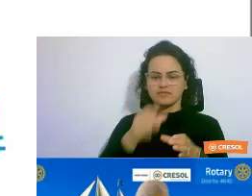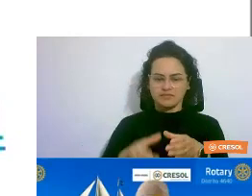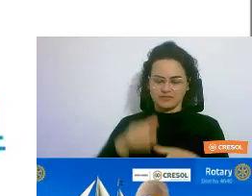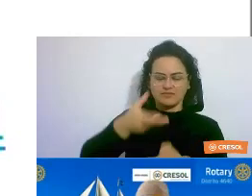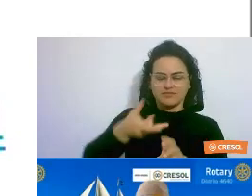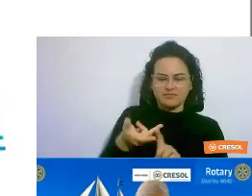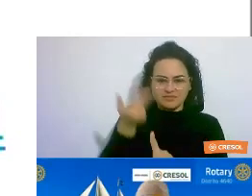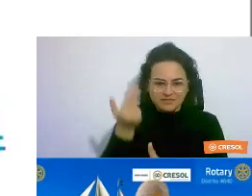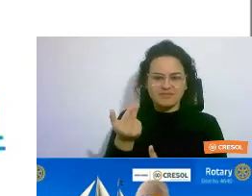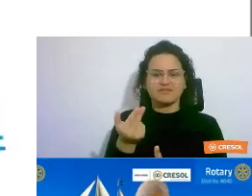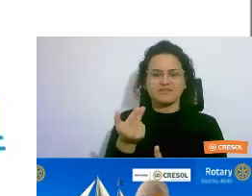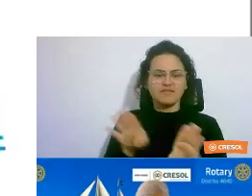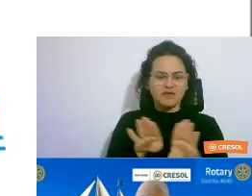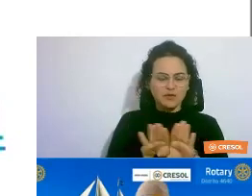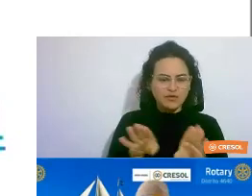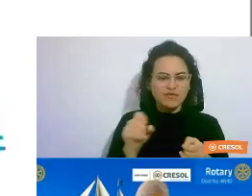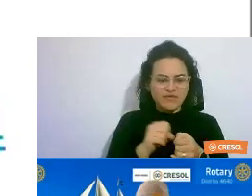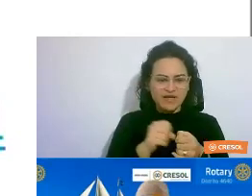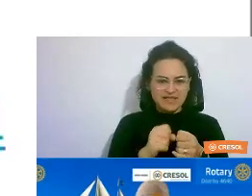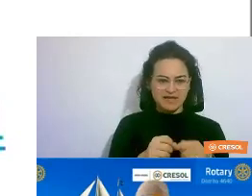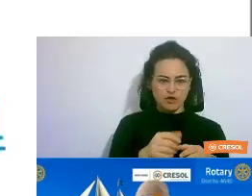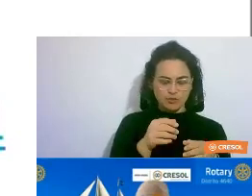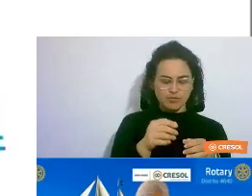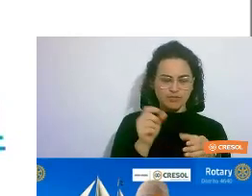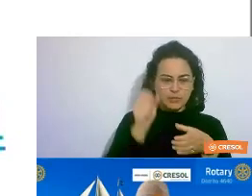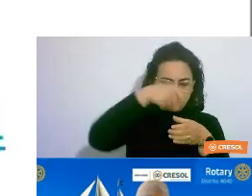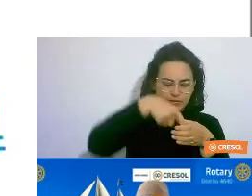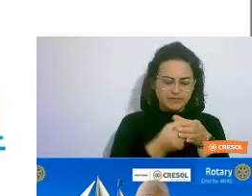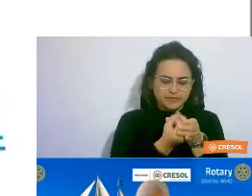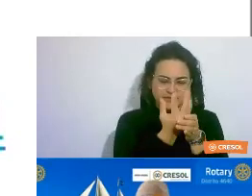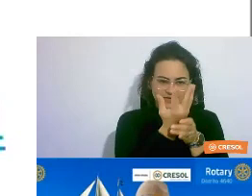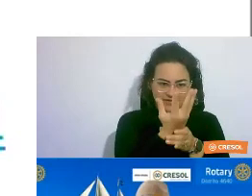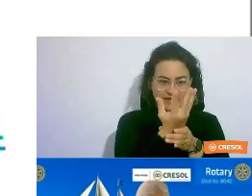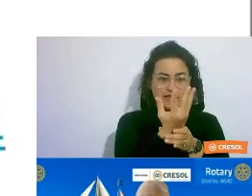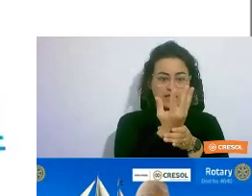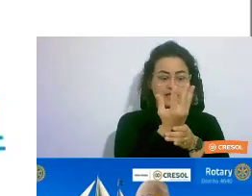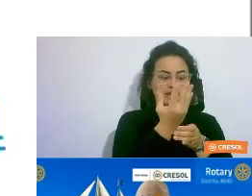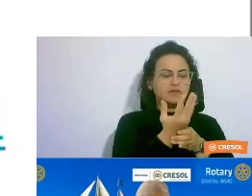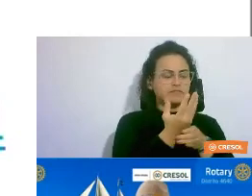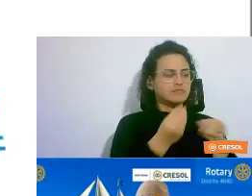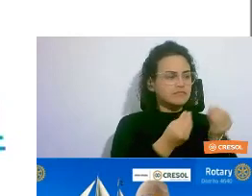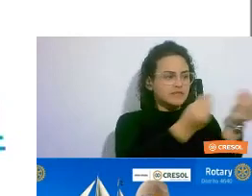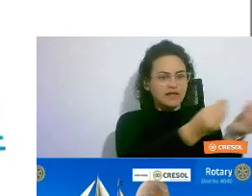distribuem para toda a comunidade. Um projeto muito bonito do Rotary de Guarapuava, Guairacá.